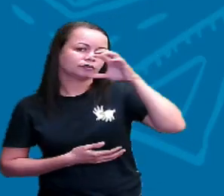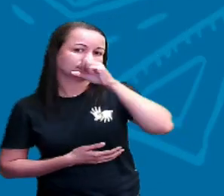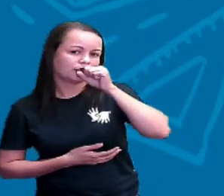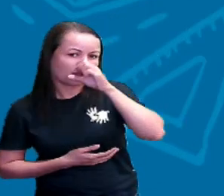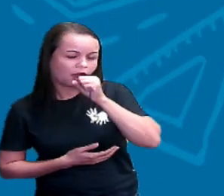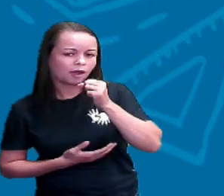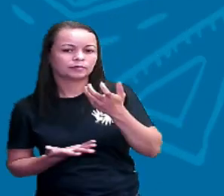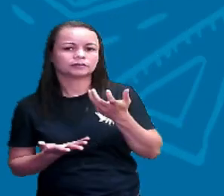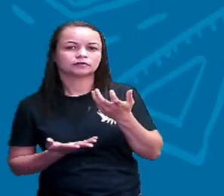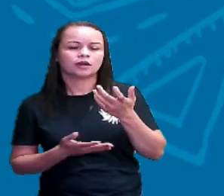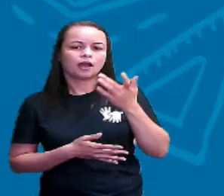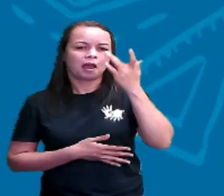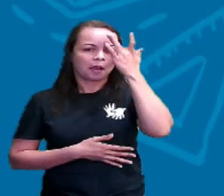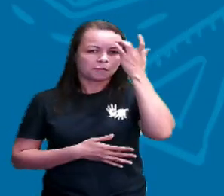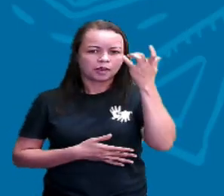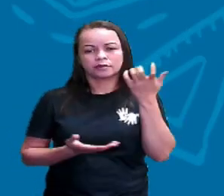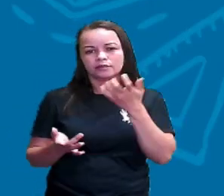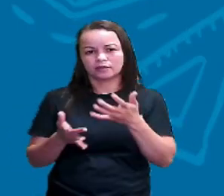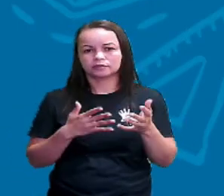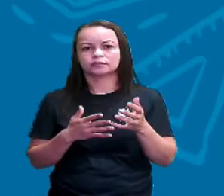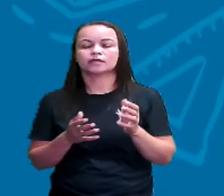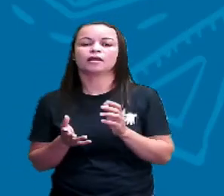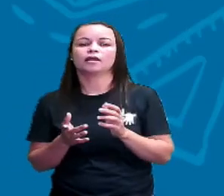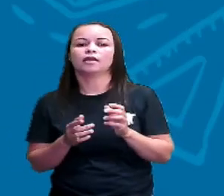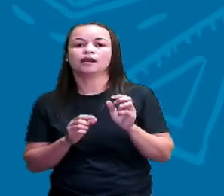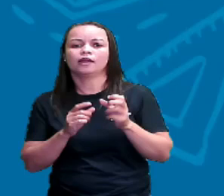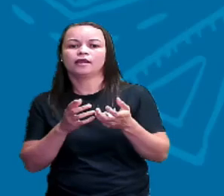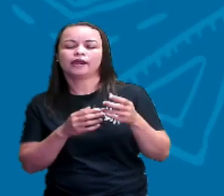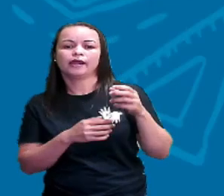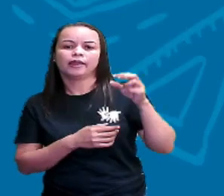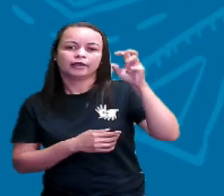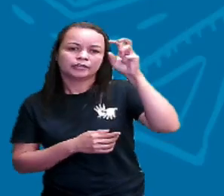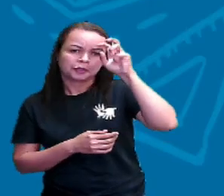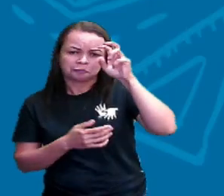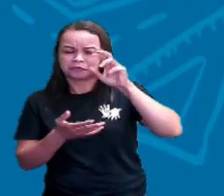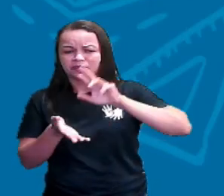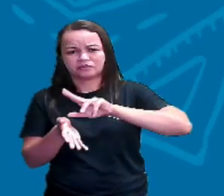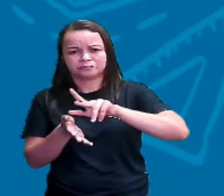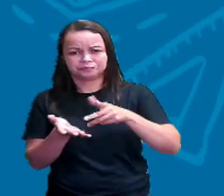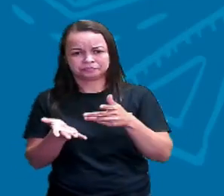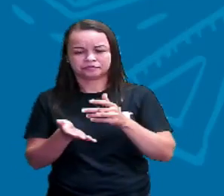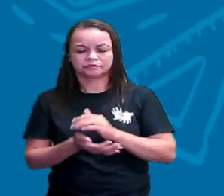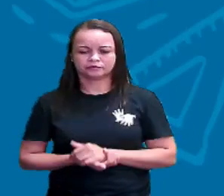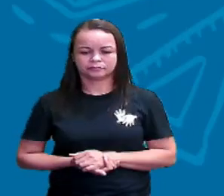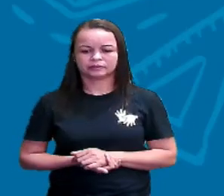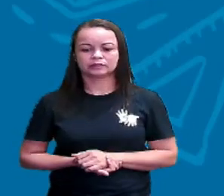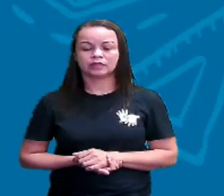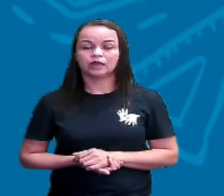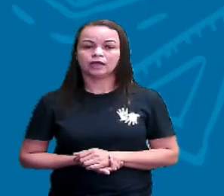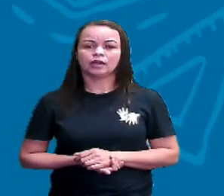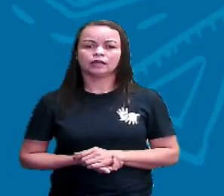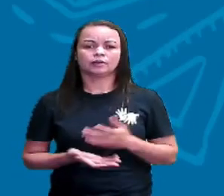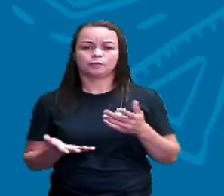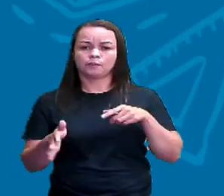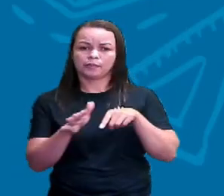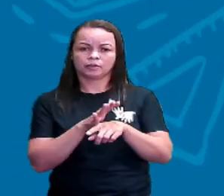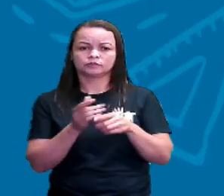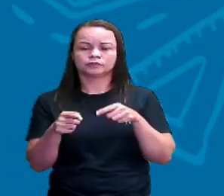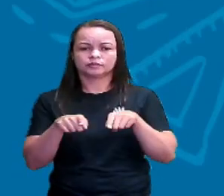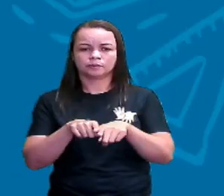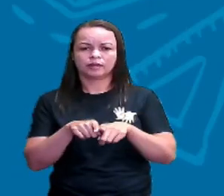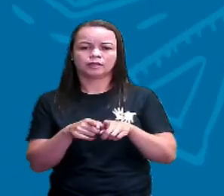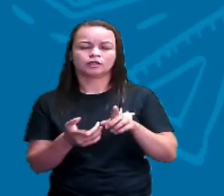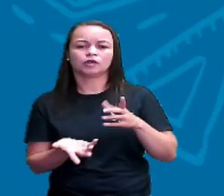mañana é miércoles, tá certo? E também a gente pode perguntar, que dia foi ontem? Que dia foi